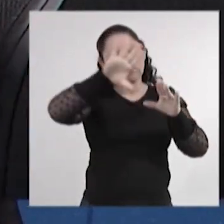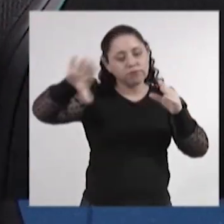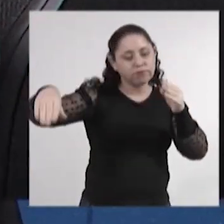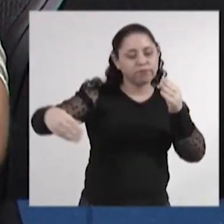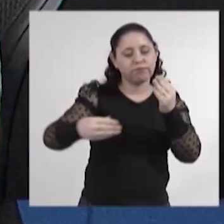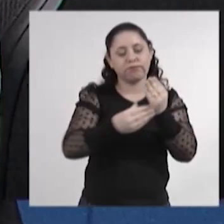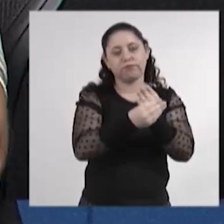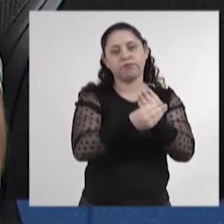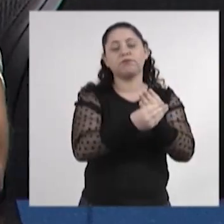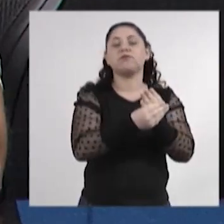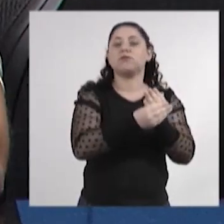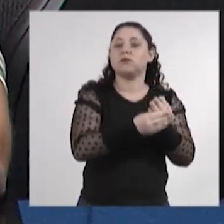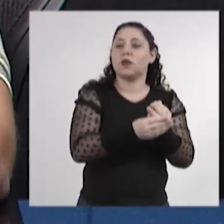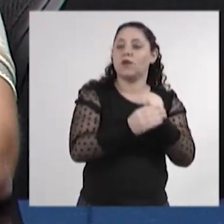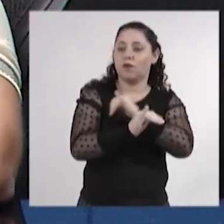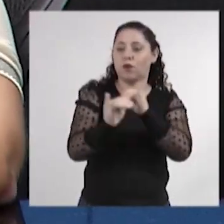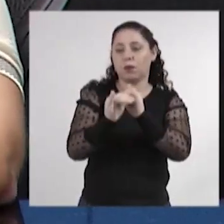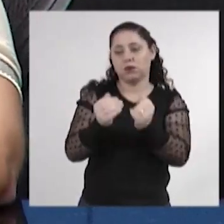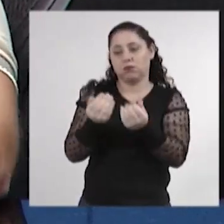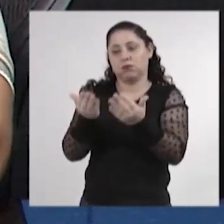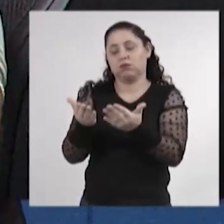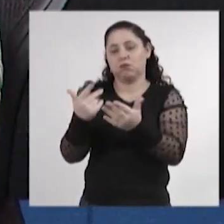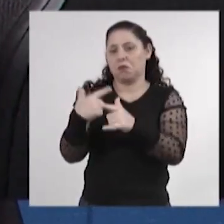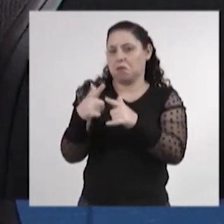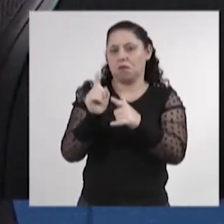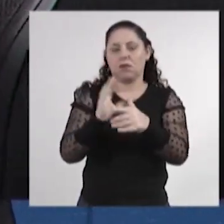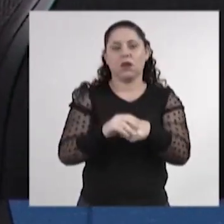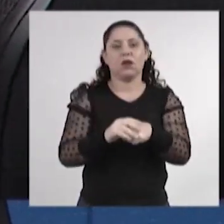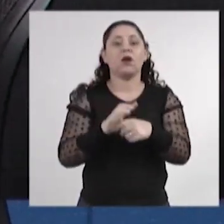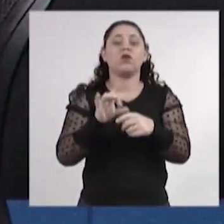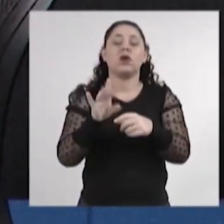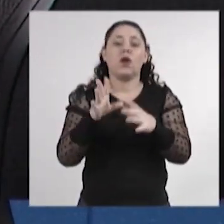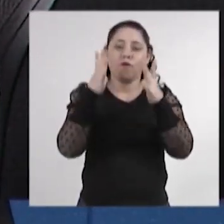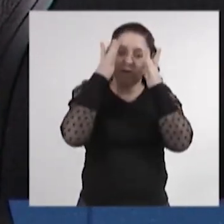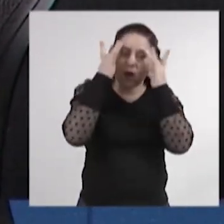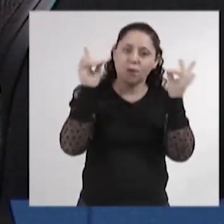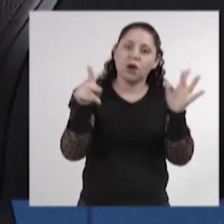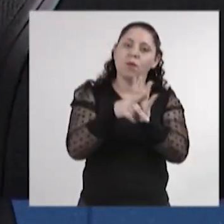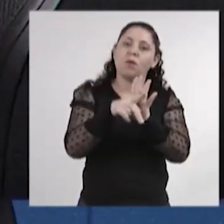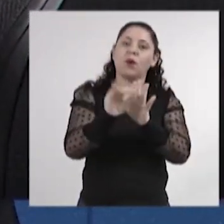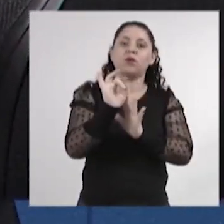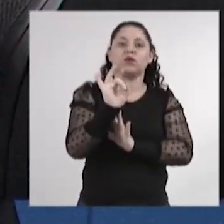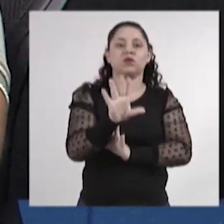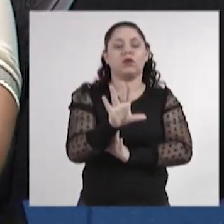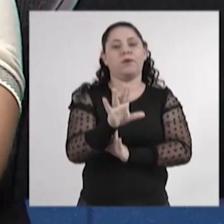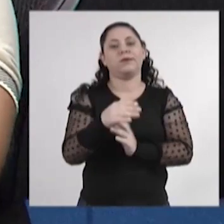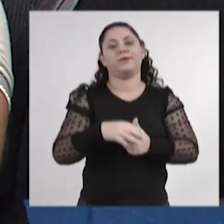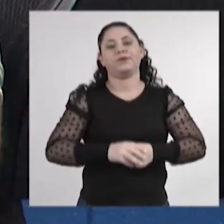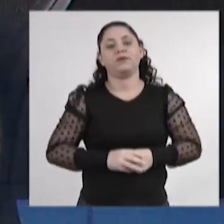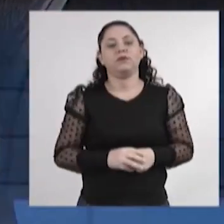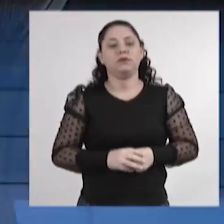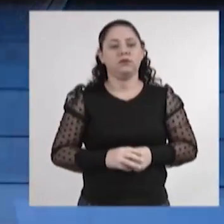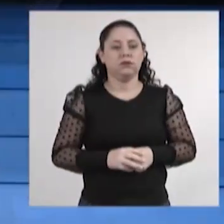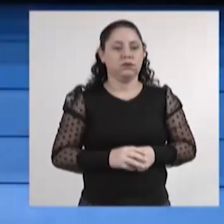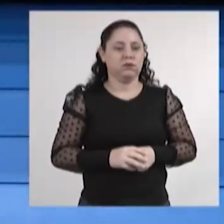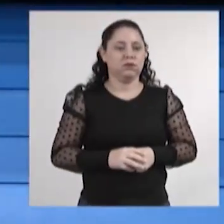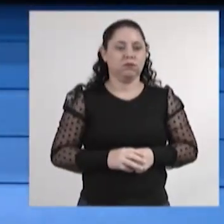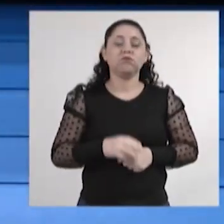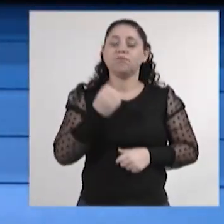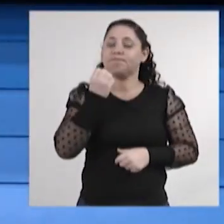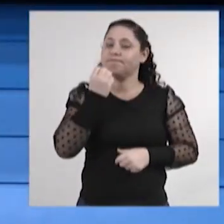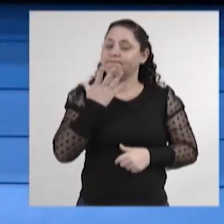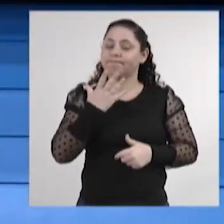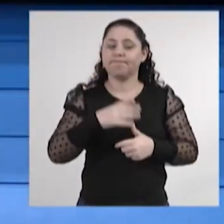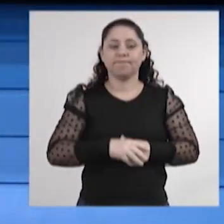formulário, a gente cede o dado, não tem problema não. Tá? É só mesmo uma questão de formalização, por isso que não está na rede. Muito